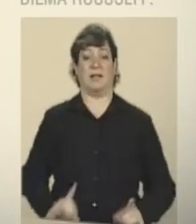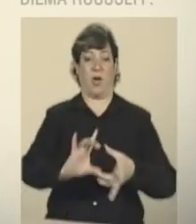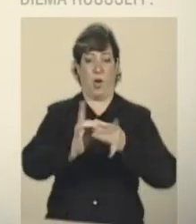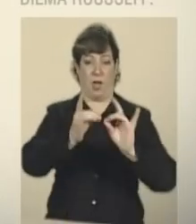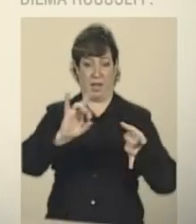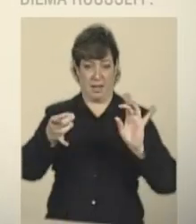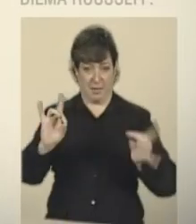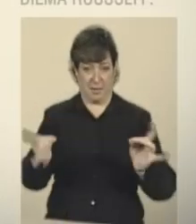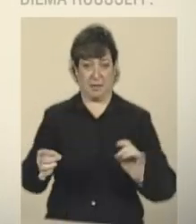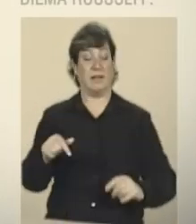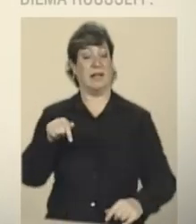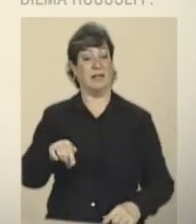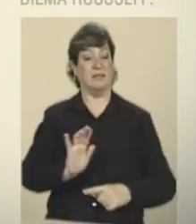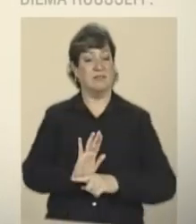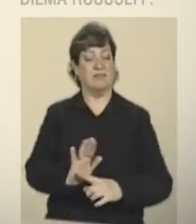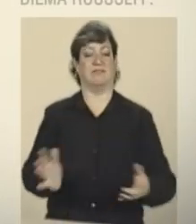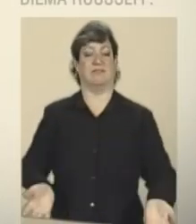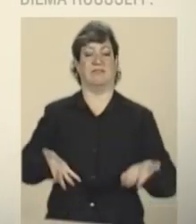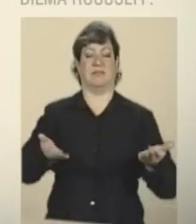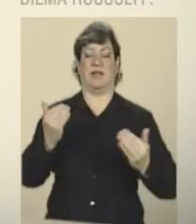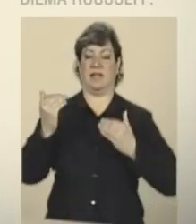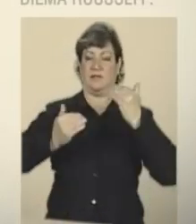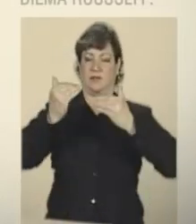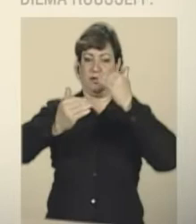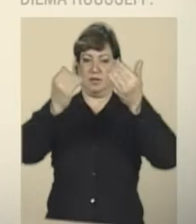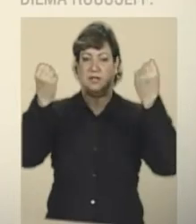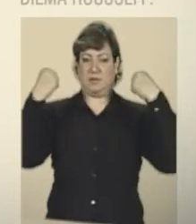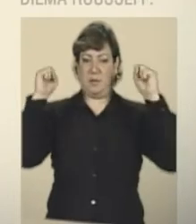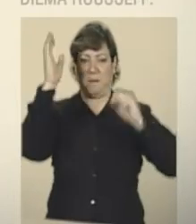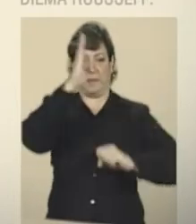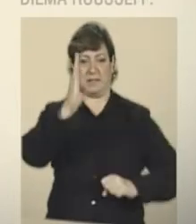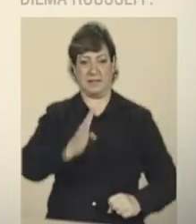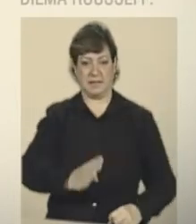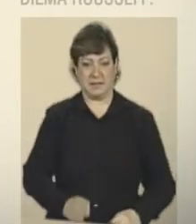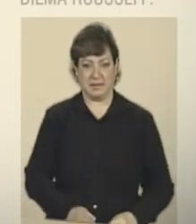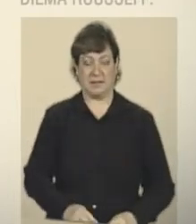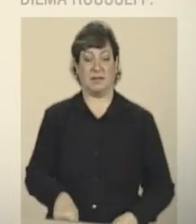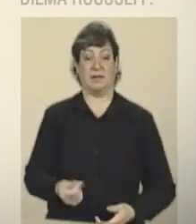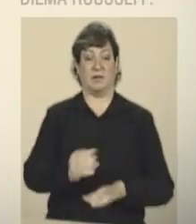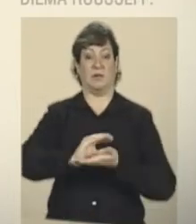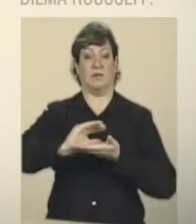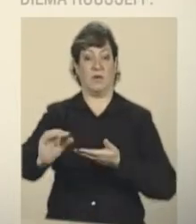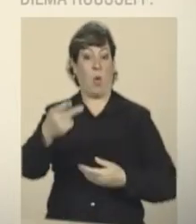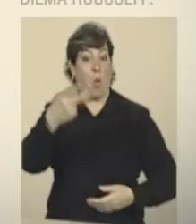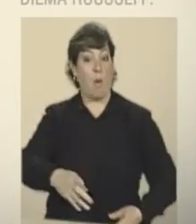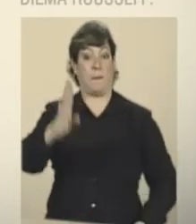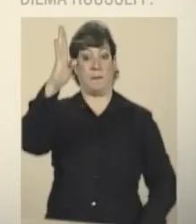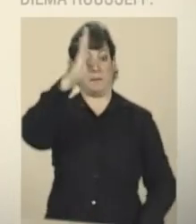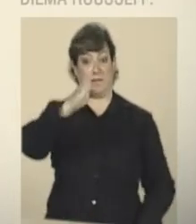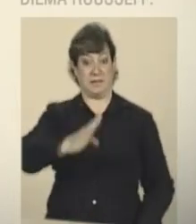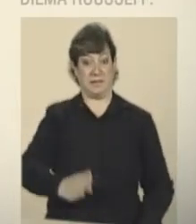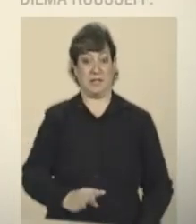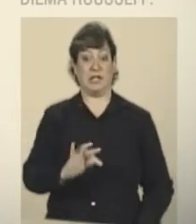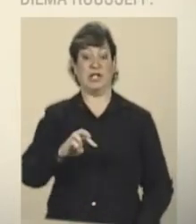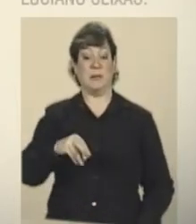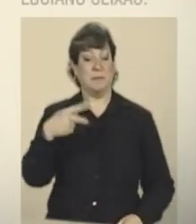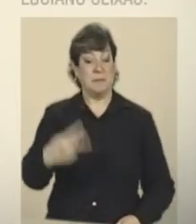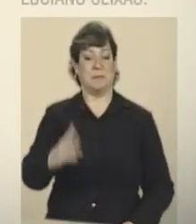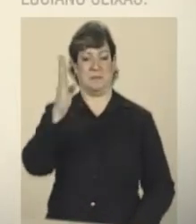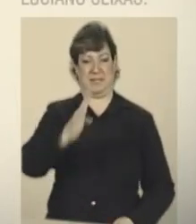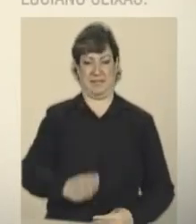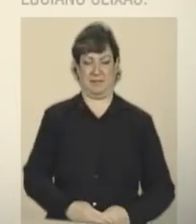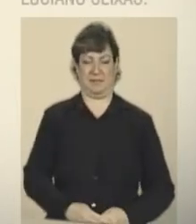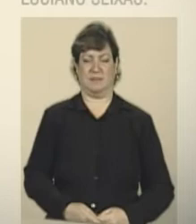é um estímulo ao desenvolvimento do esporte brasileiro o em e no Brasil no time do